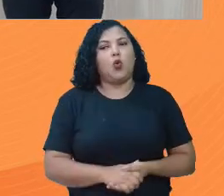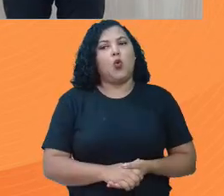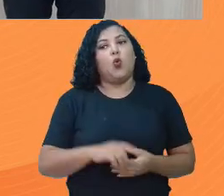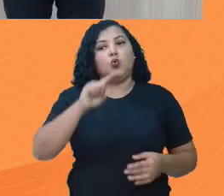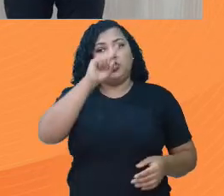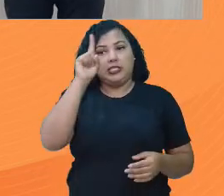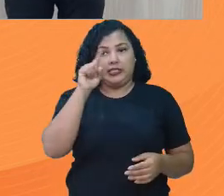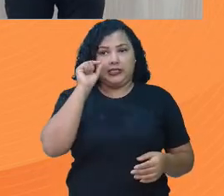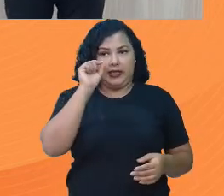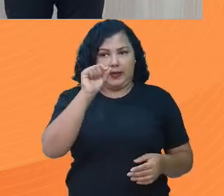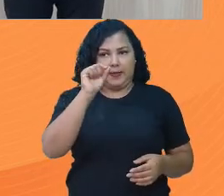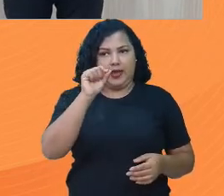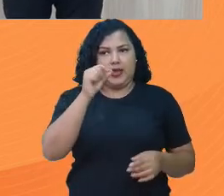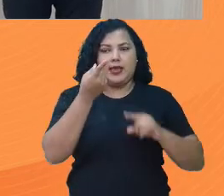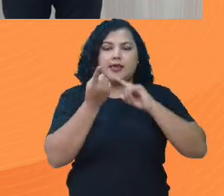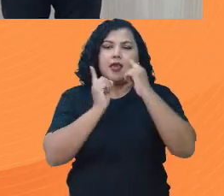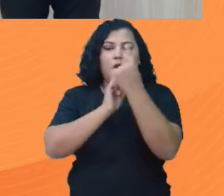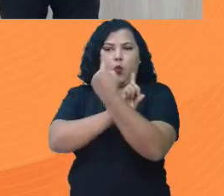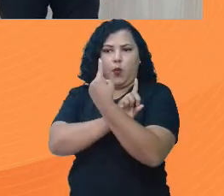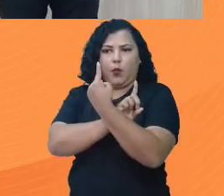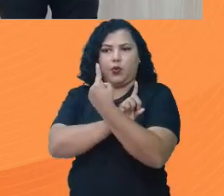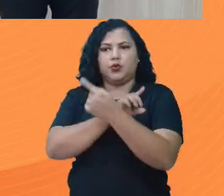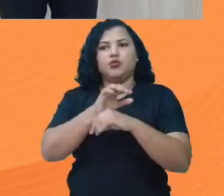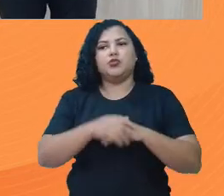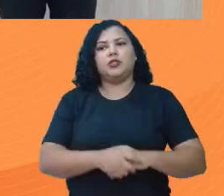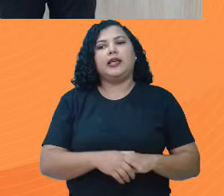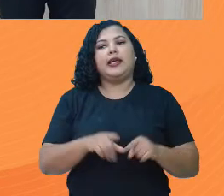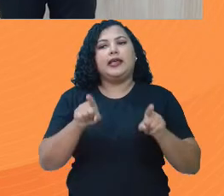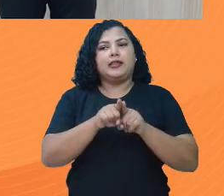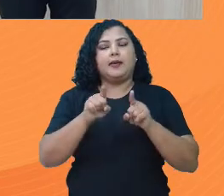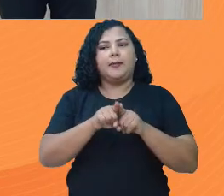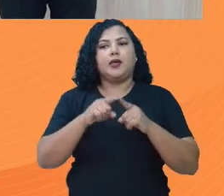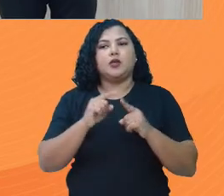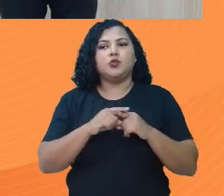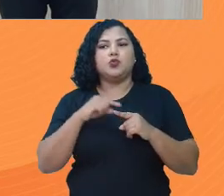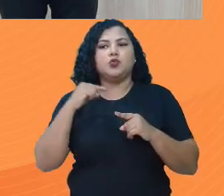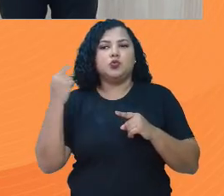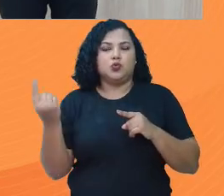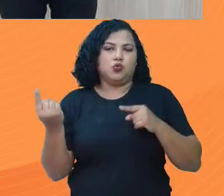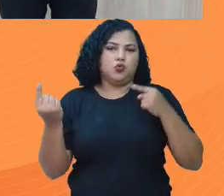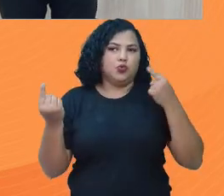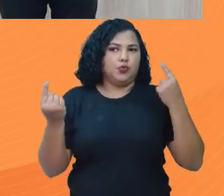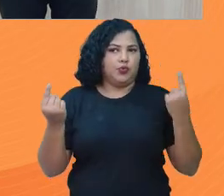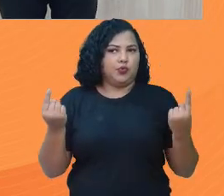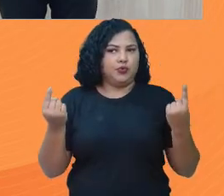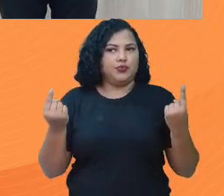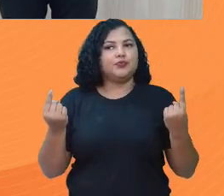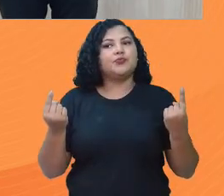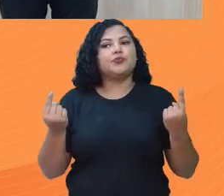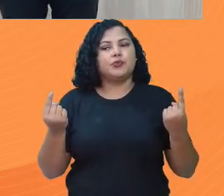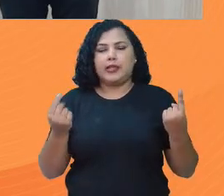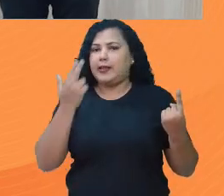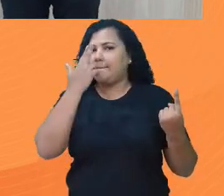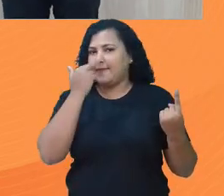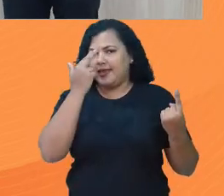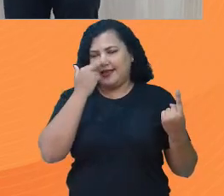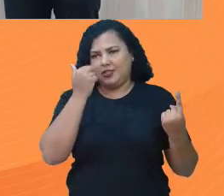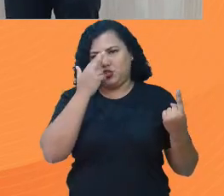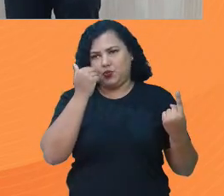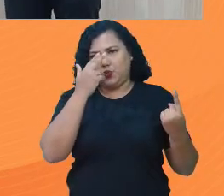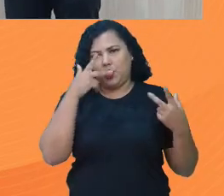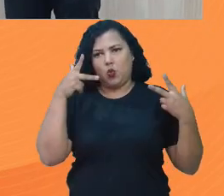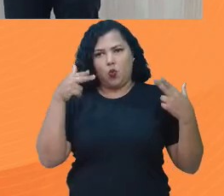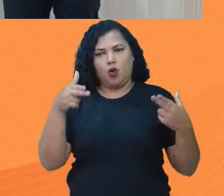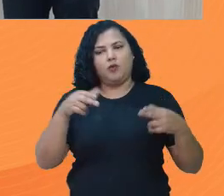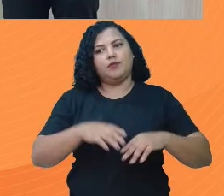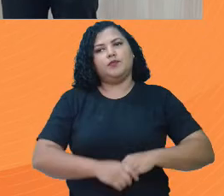de cima, que é o ângulo oposto pelo vértice, e pela definição a gente viu que esses ângulos são ângulos de mesma medida, tá?